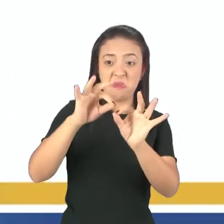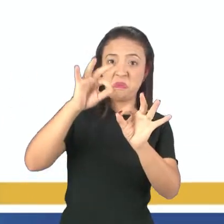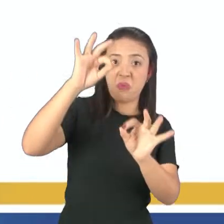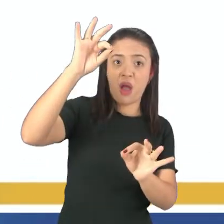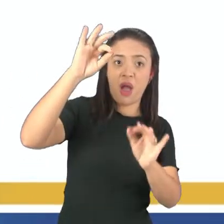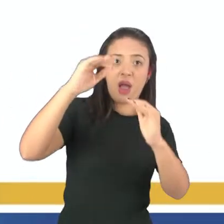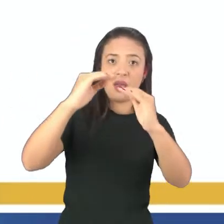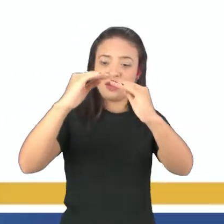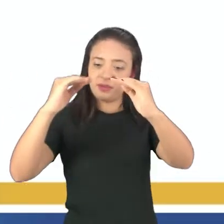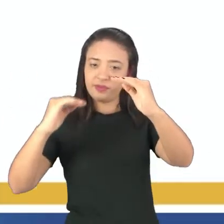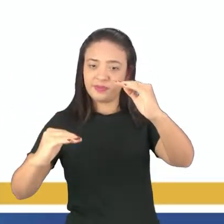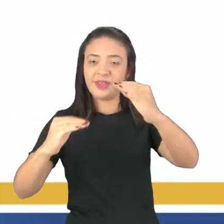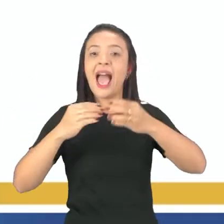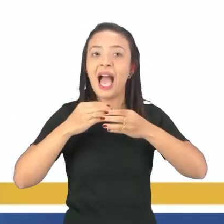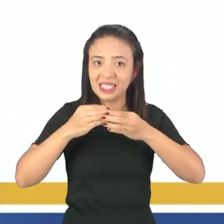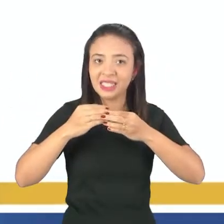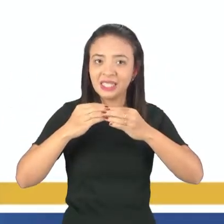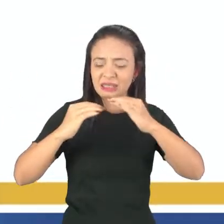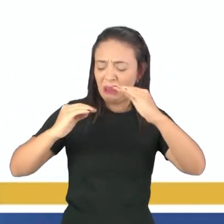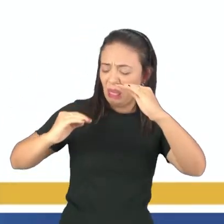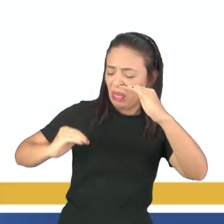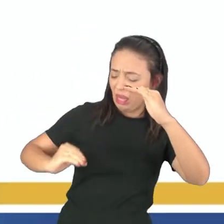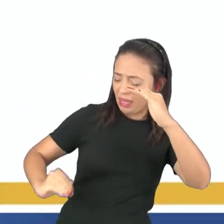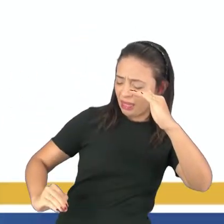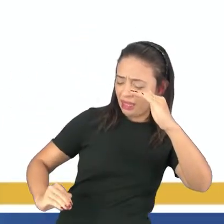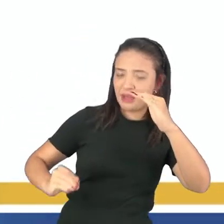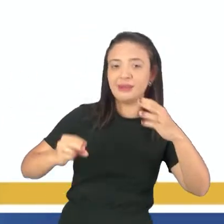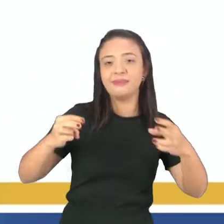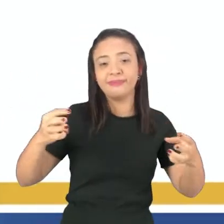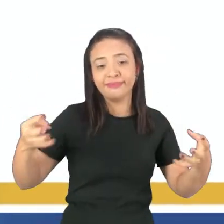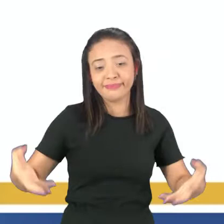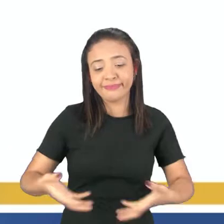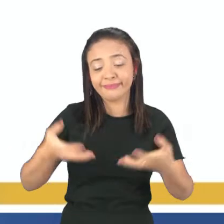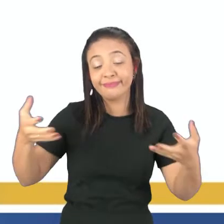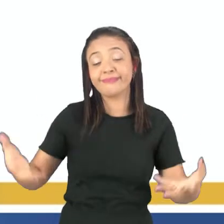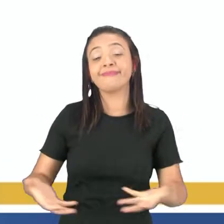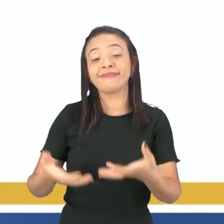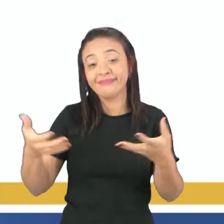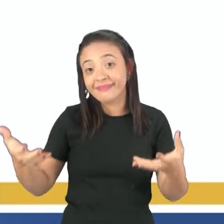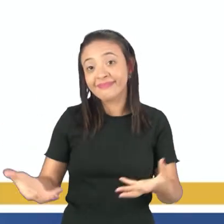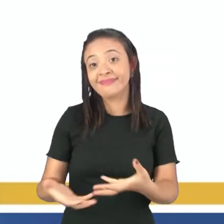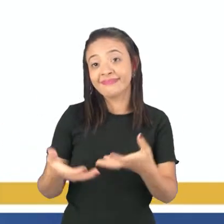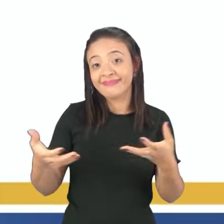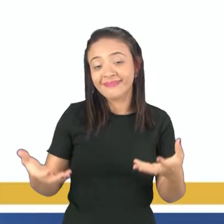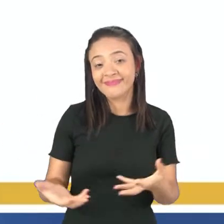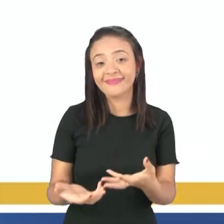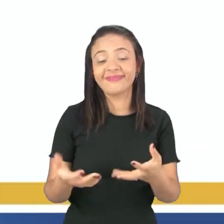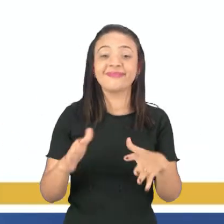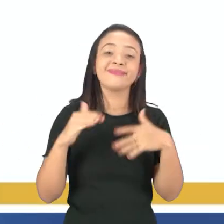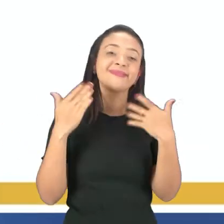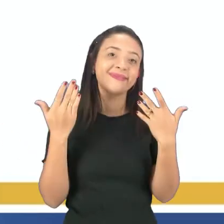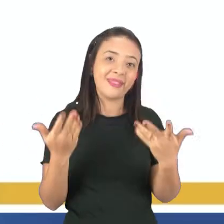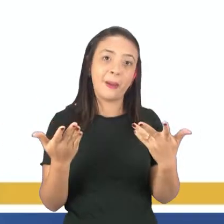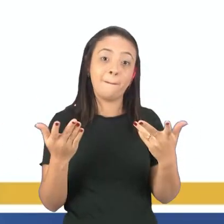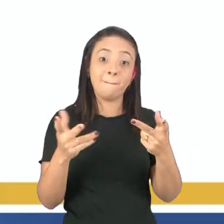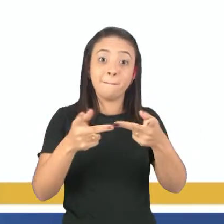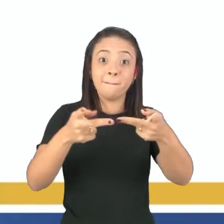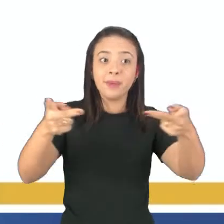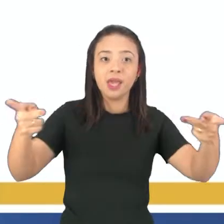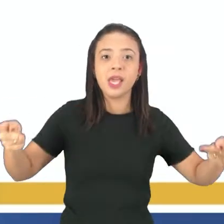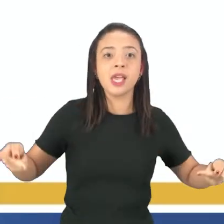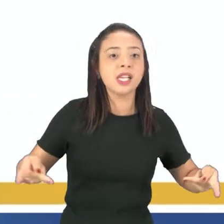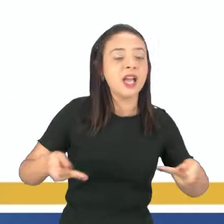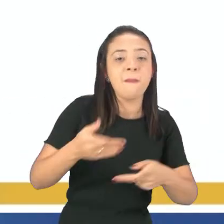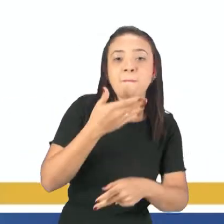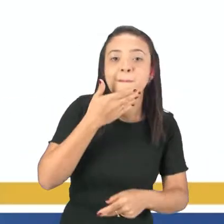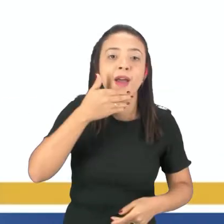pouco abaixo de pizza? Hambúrguer. E lá no finalzinho tem o salad, que é a salada. Então, como pizza para mim se